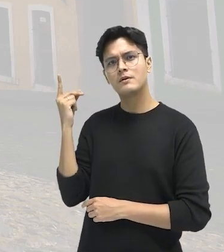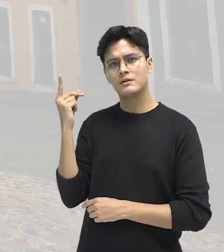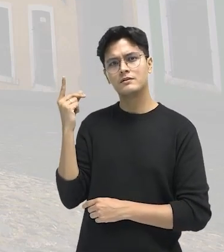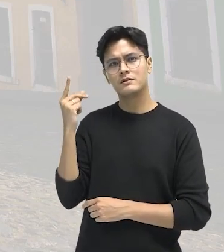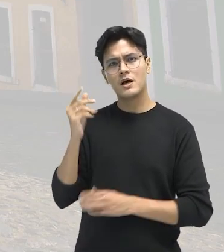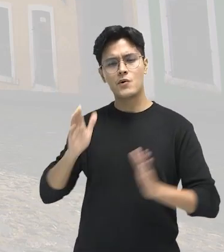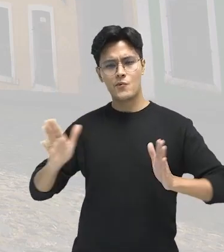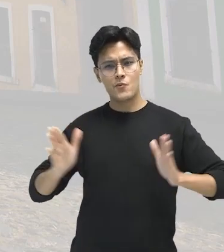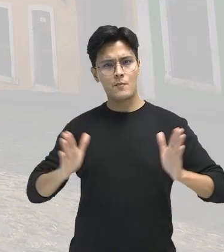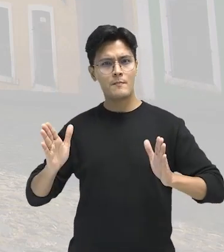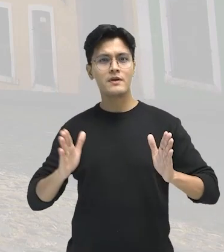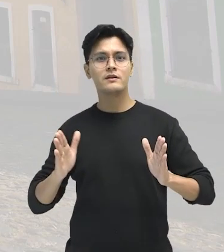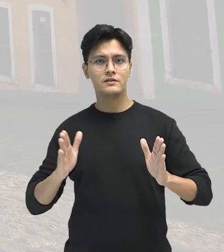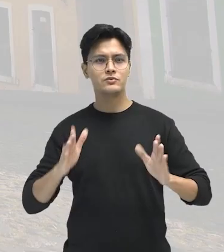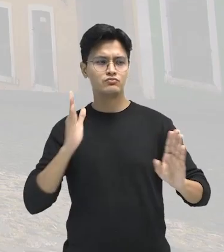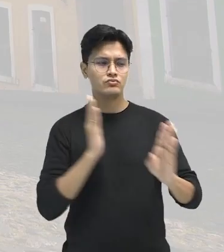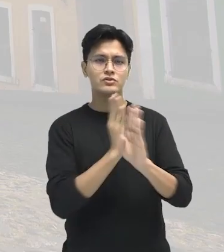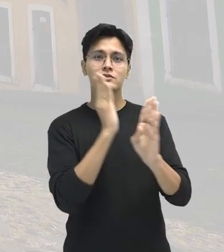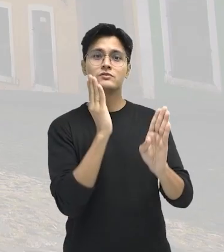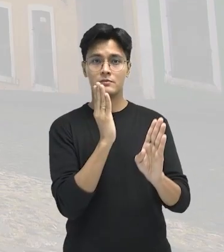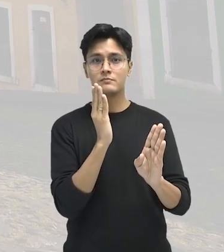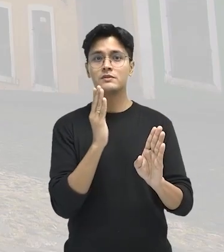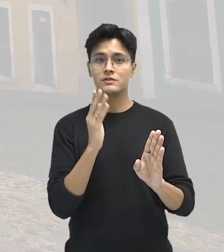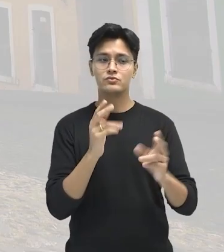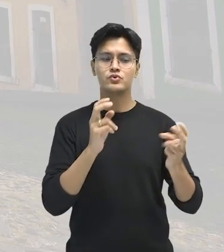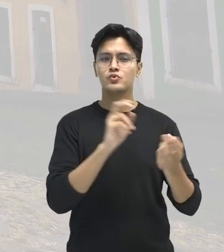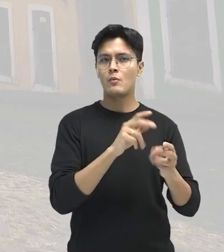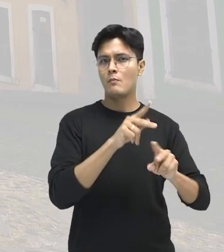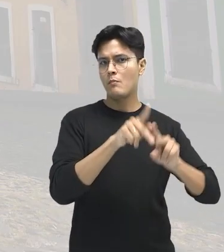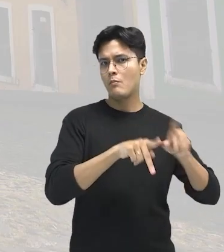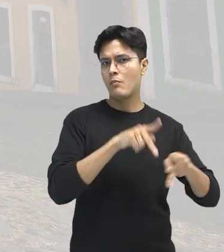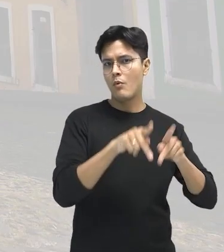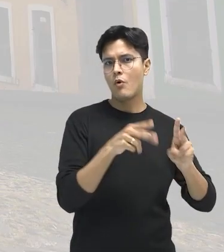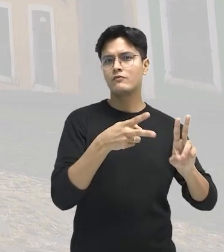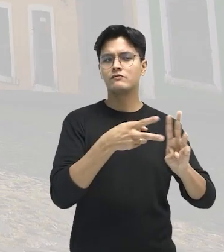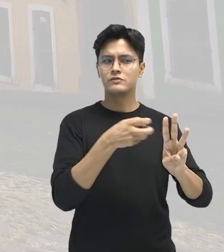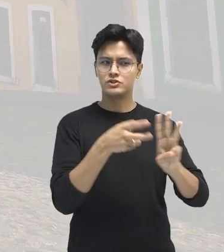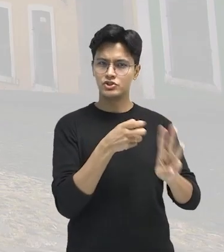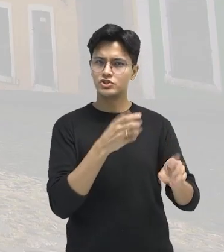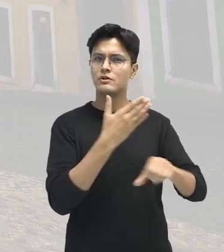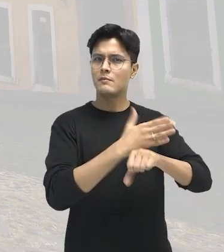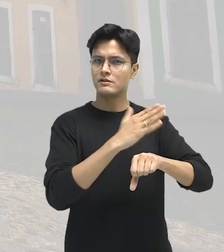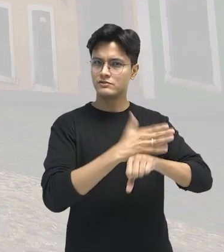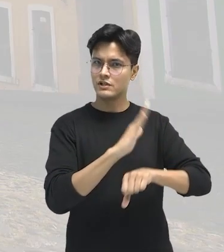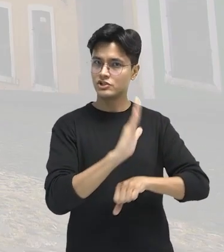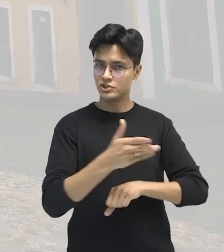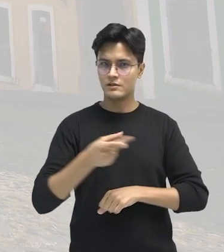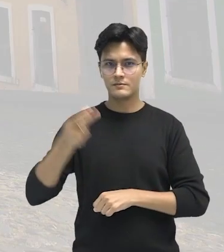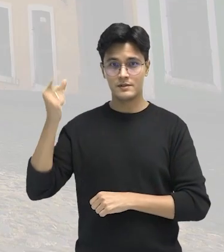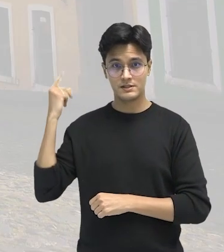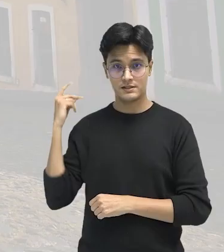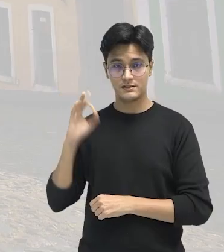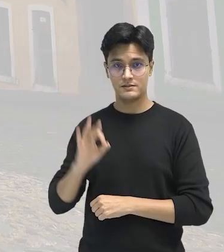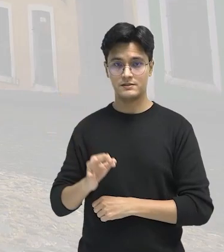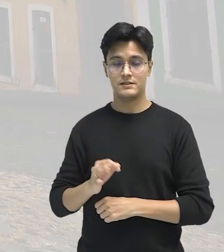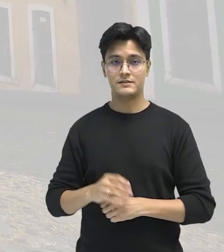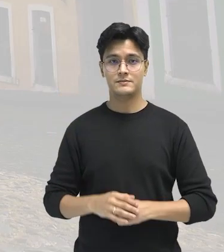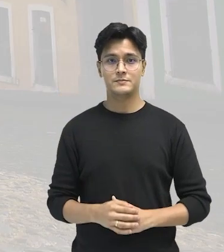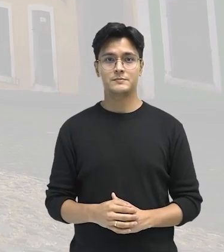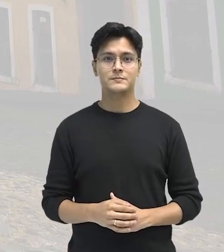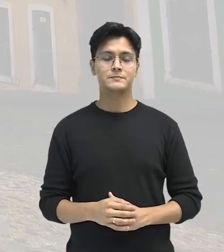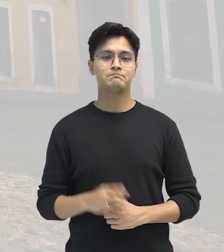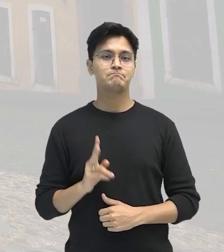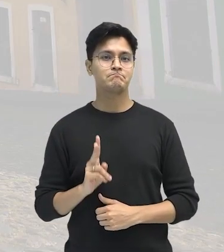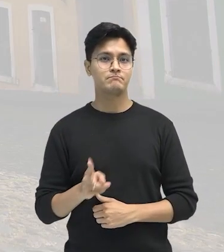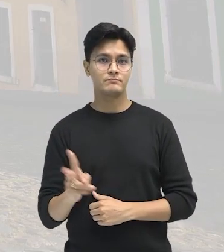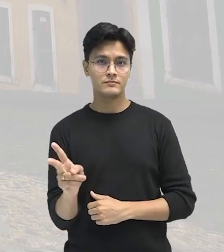descobrimento e era praticada pelos indígenas que habitavam a costa do país, certo? Prosseguindo.